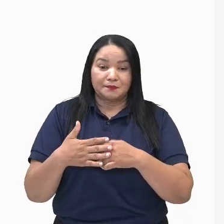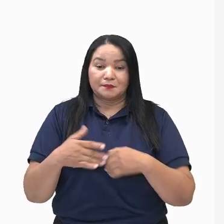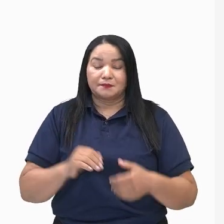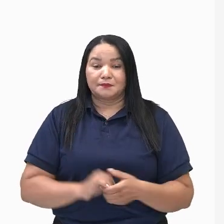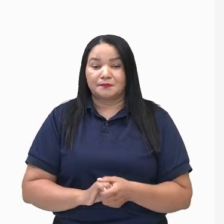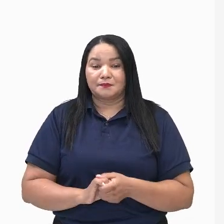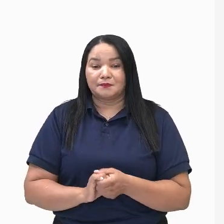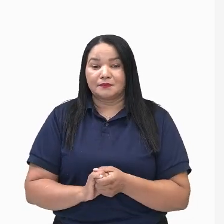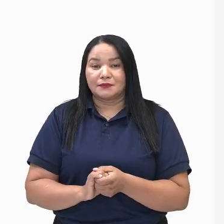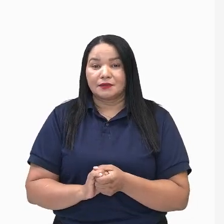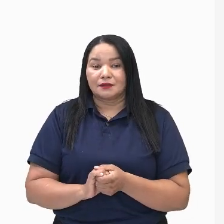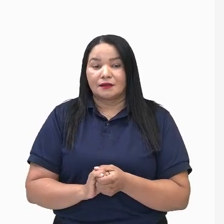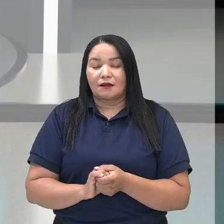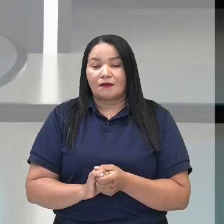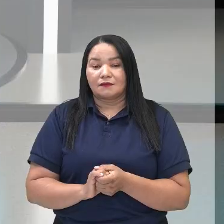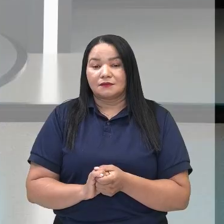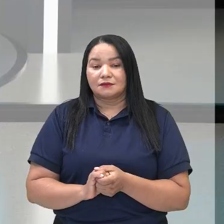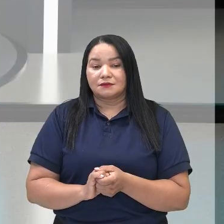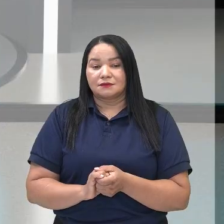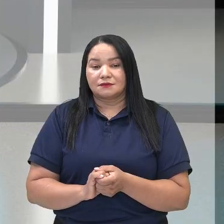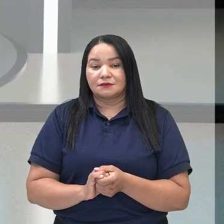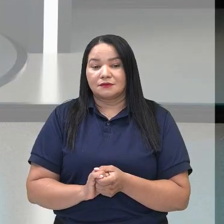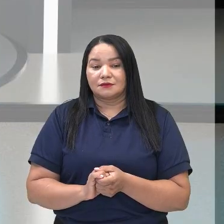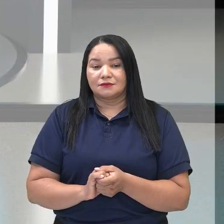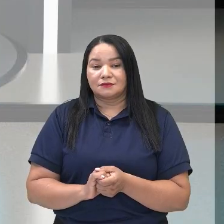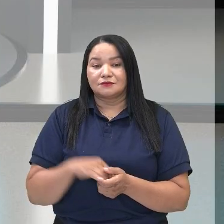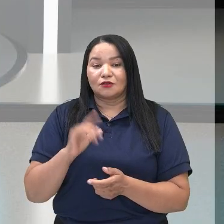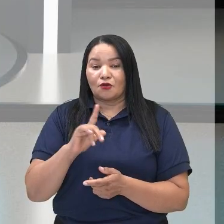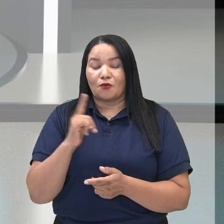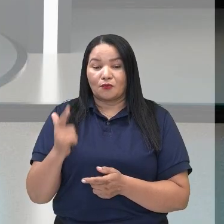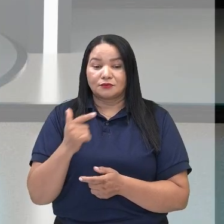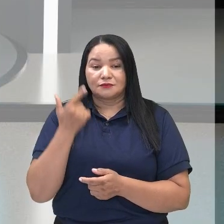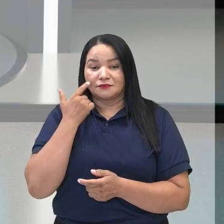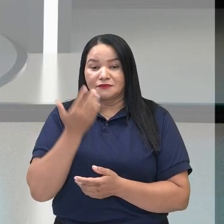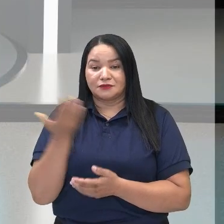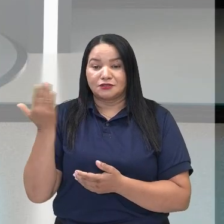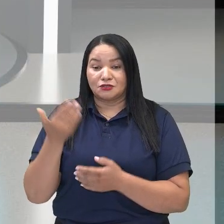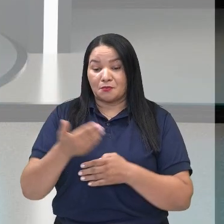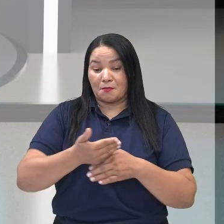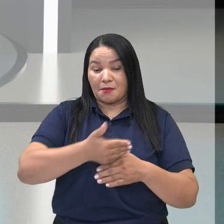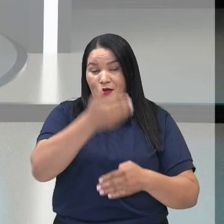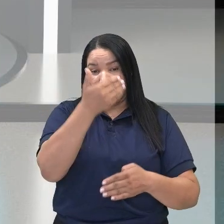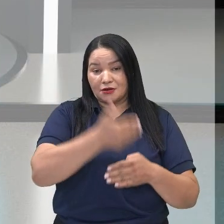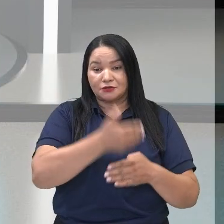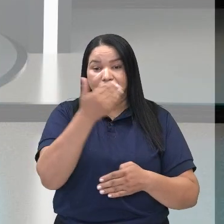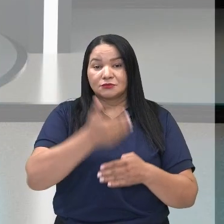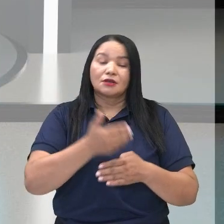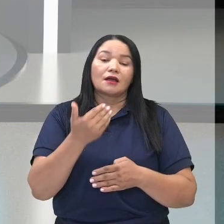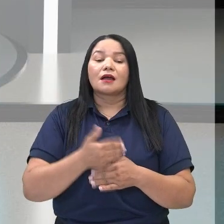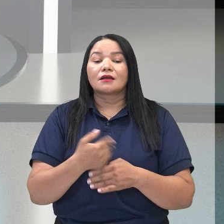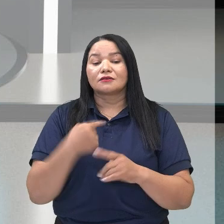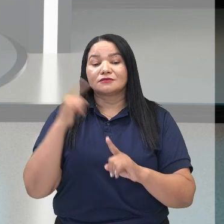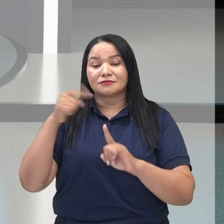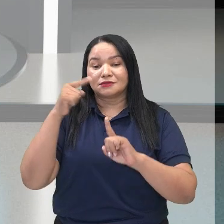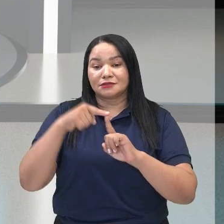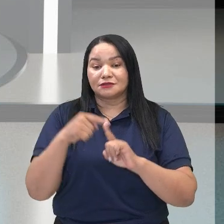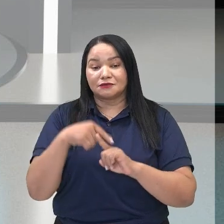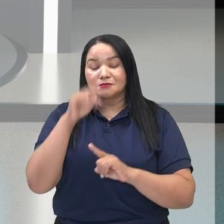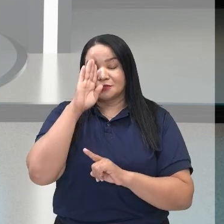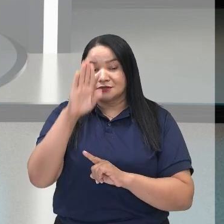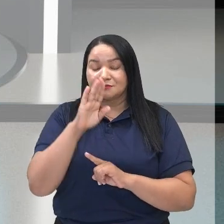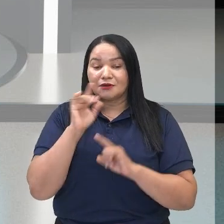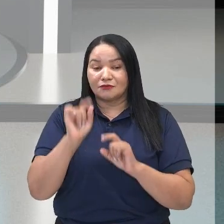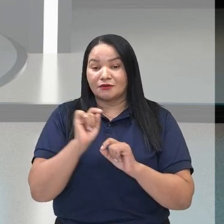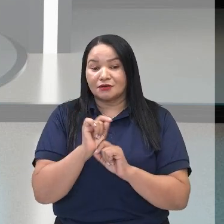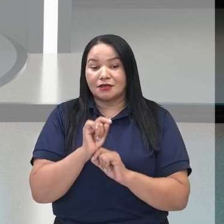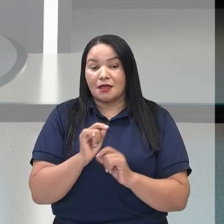vamos conhecer agora o esporte de parede, onde o objetivo principal é fazer a bola